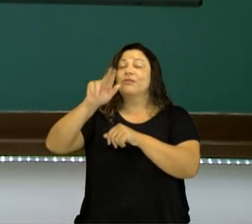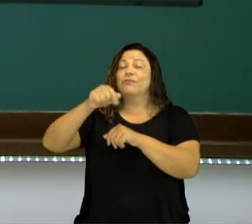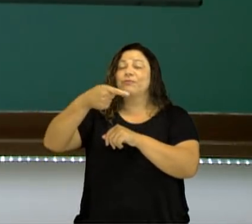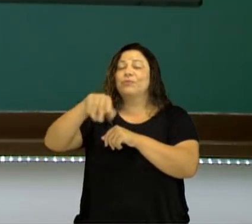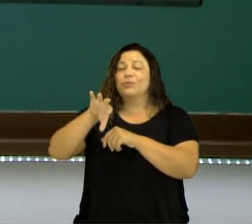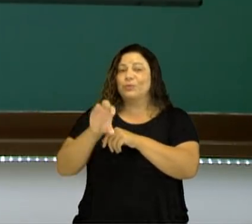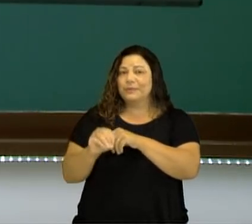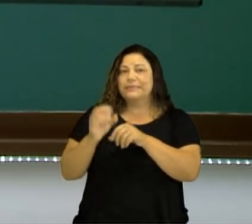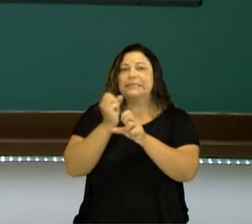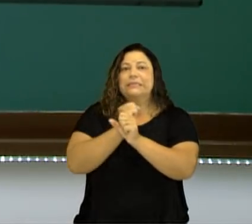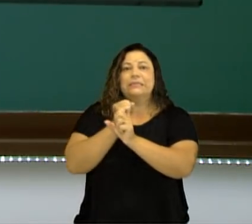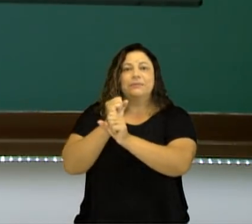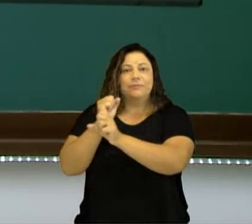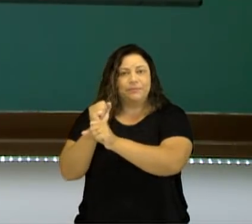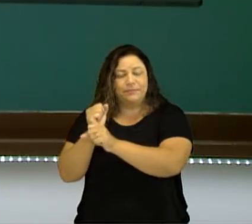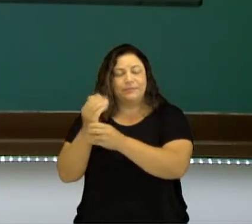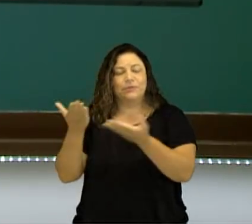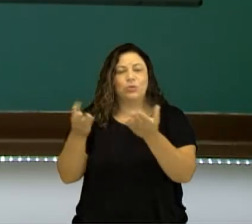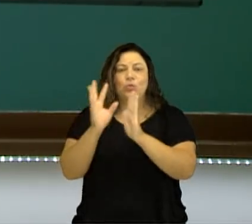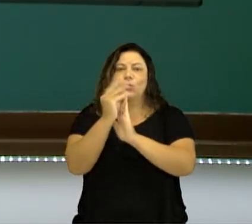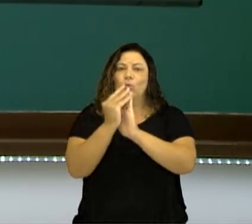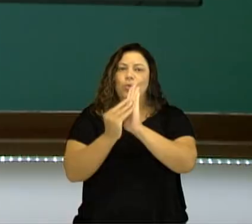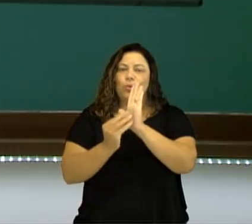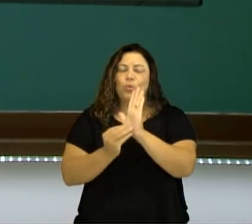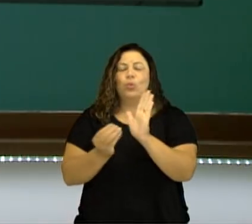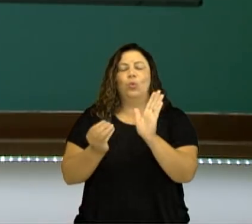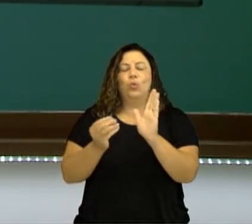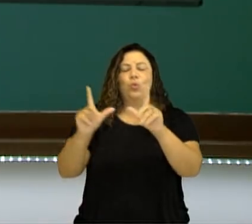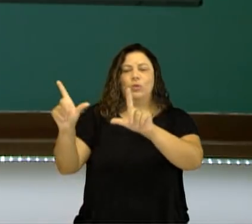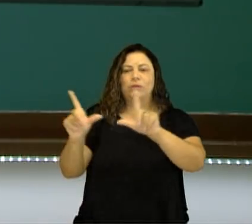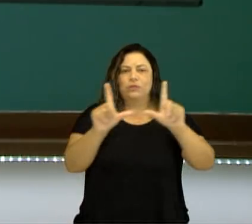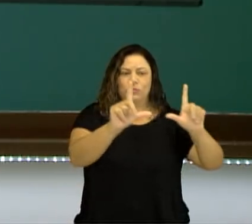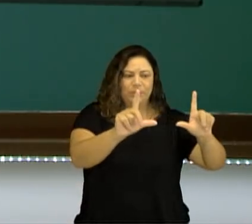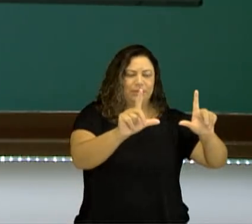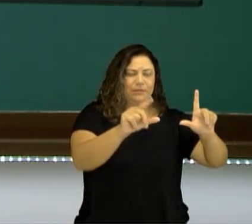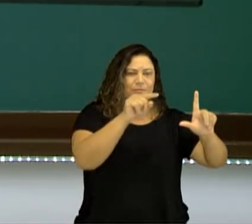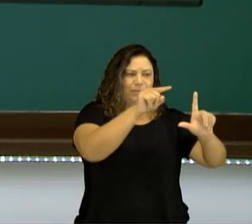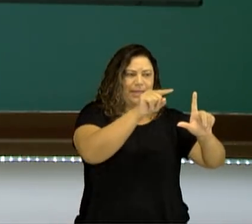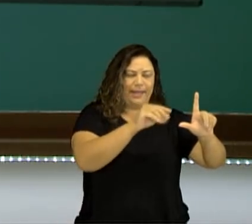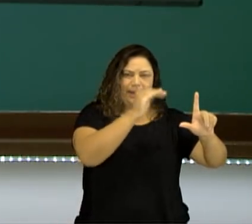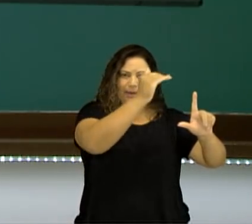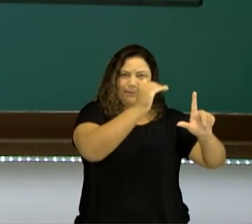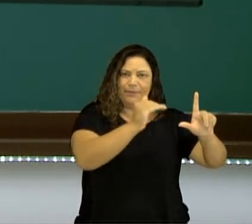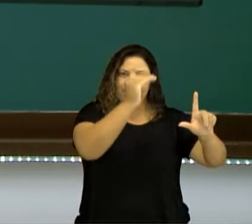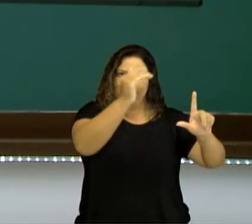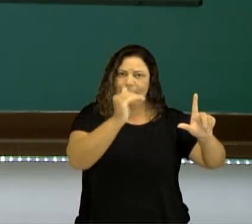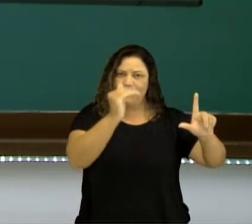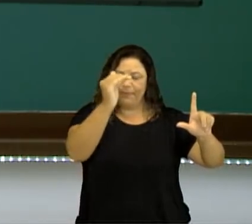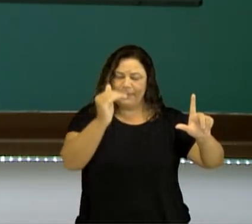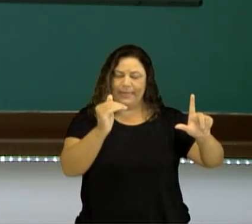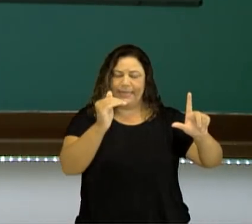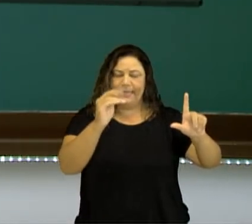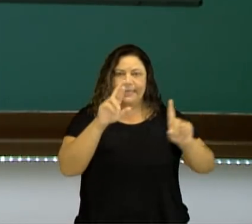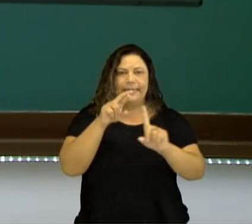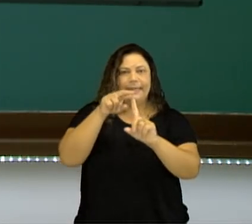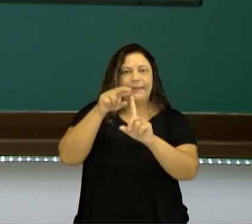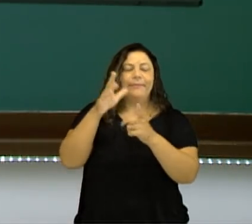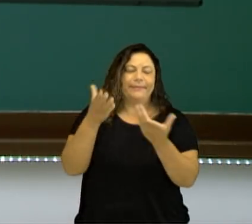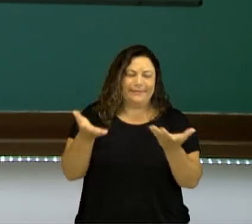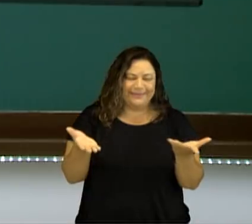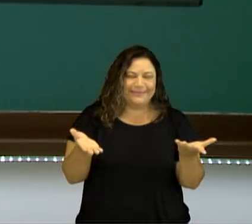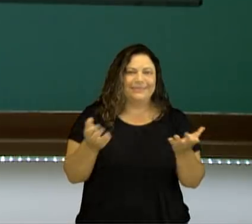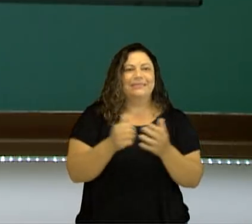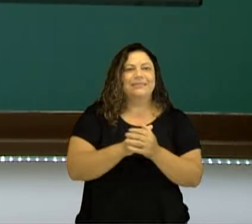preço, colocou isso dentro de uma tabela, organizadamente esses dados, e ainda fez uma representação gráfica